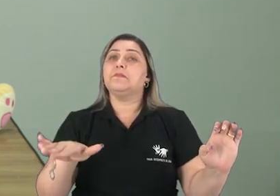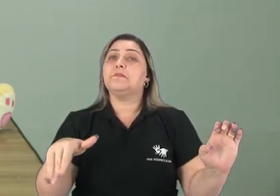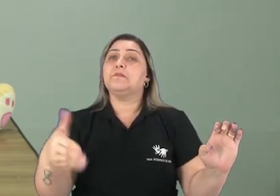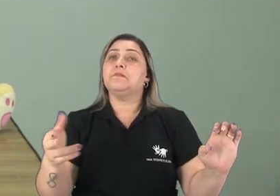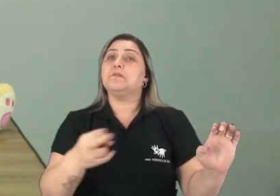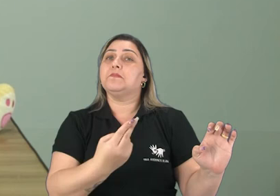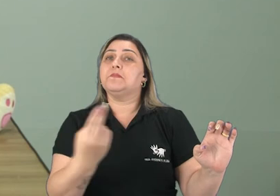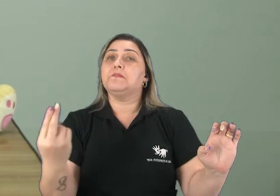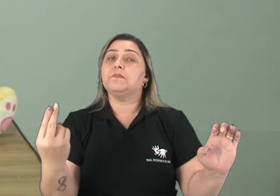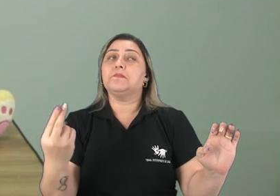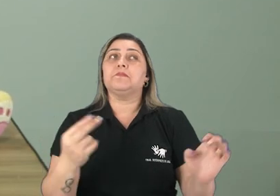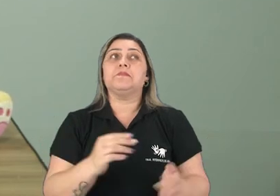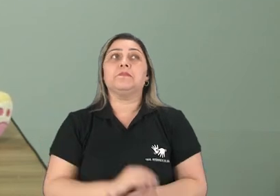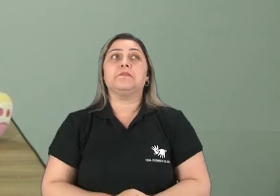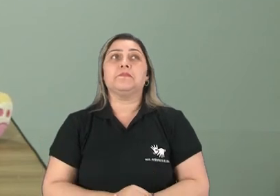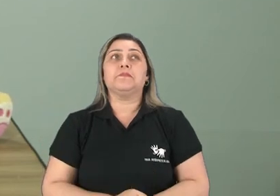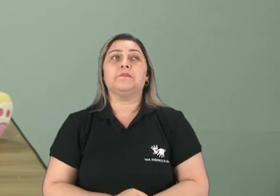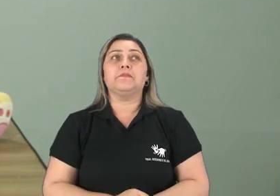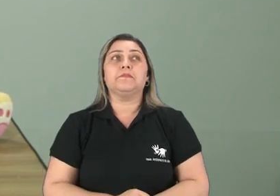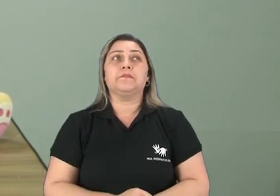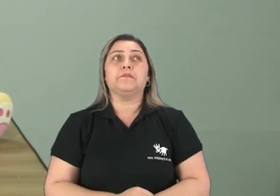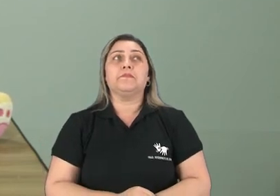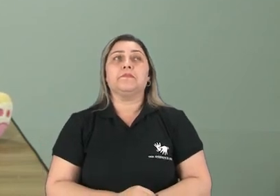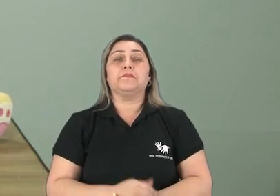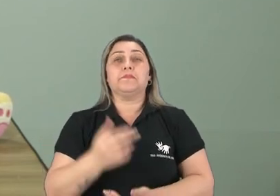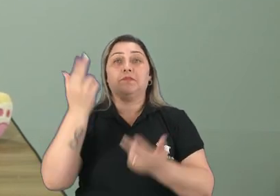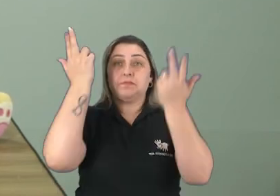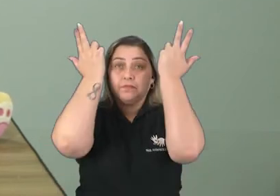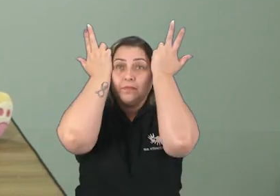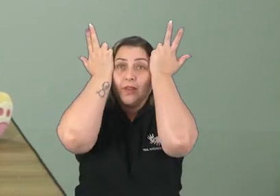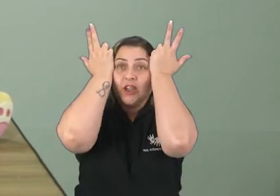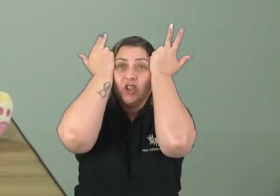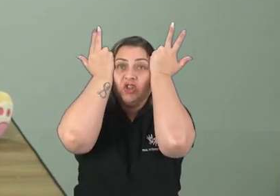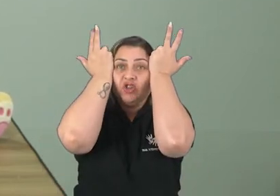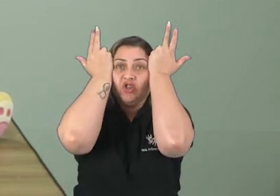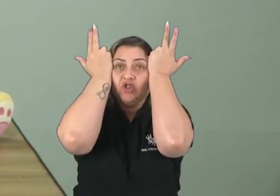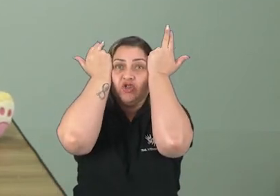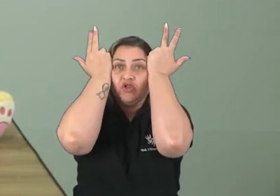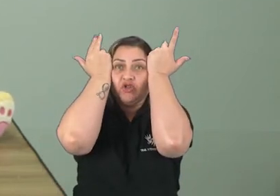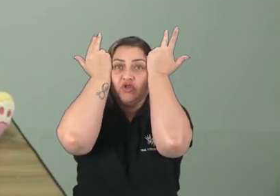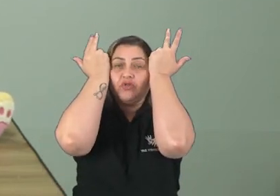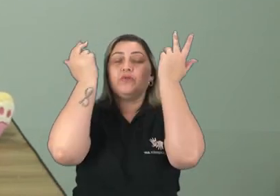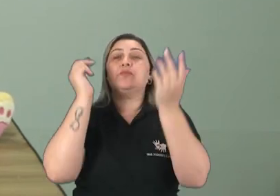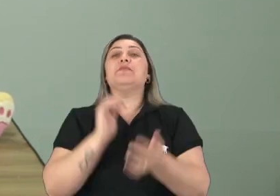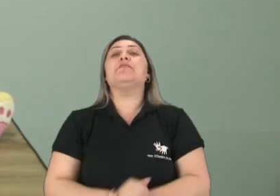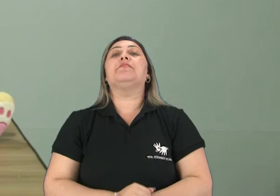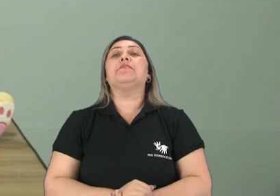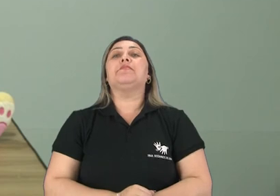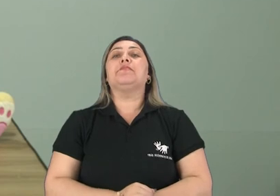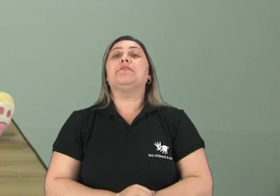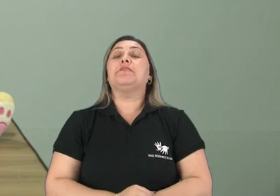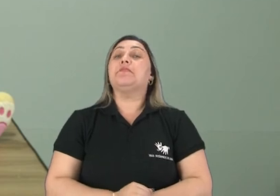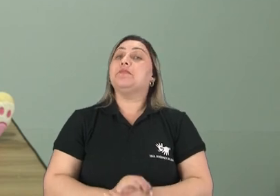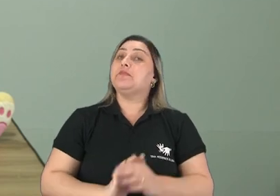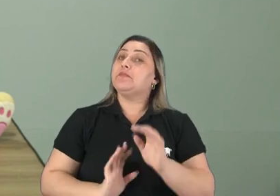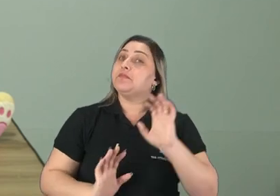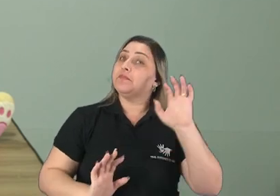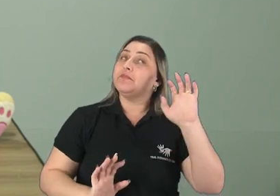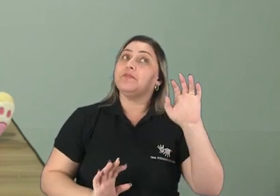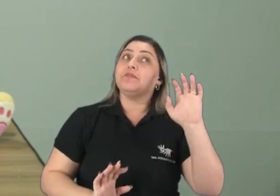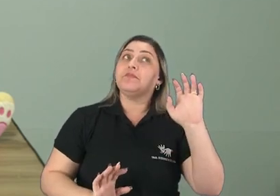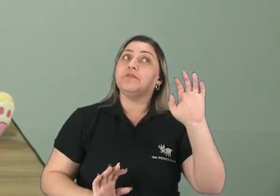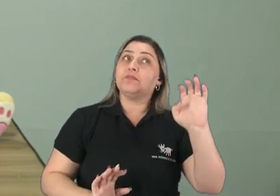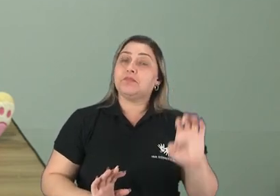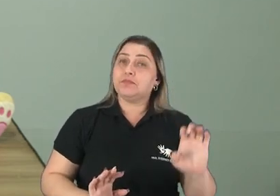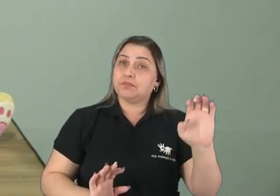brinquedo? É o coelho, isso mesmo. O coelho está ao lado da mão esquerda